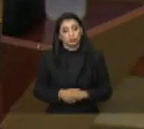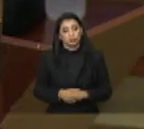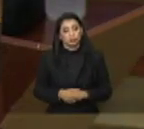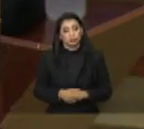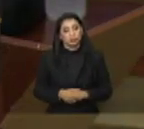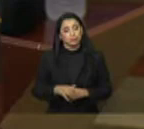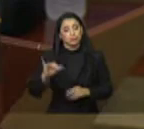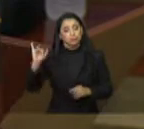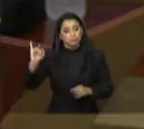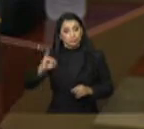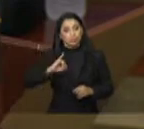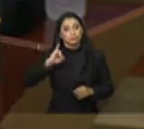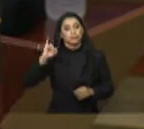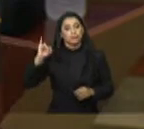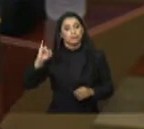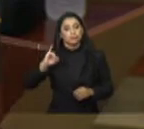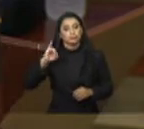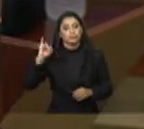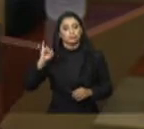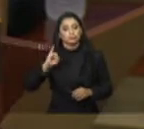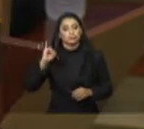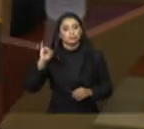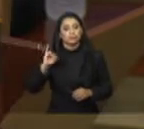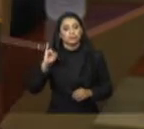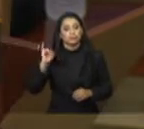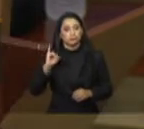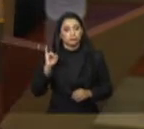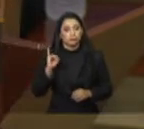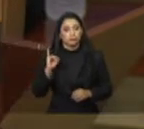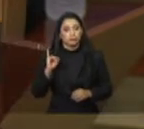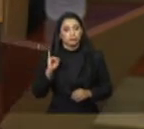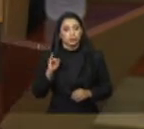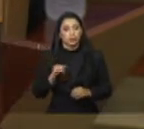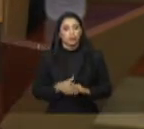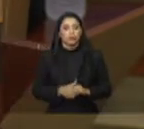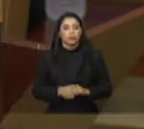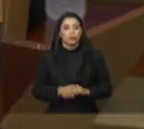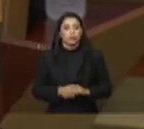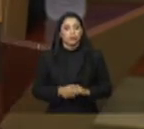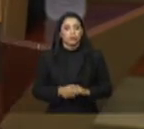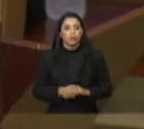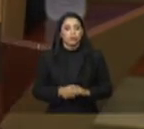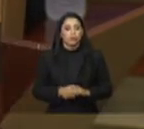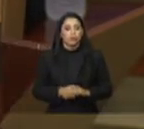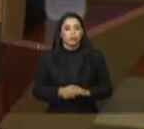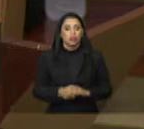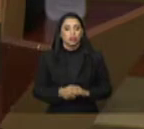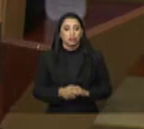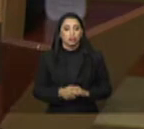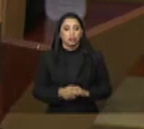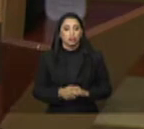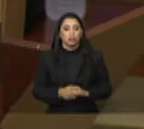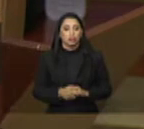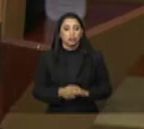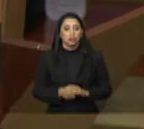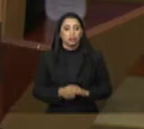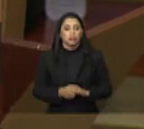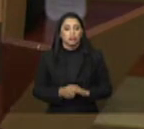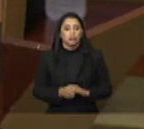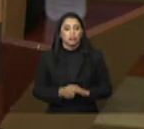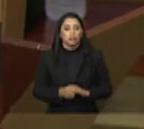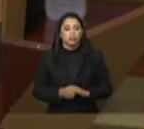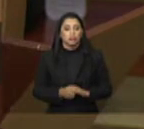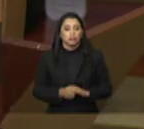relevância ímpar sob pena de nós apenas afirmarmos o